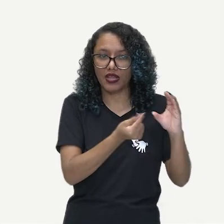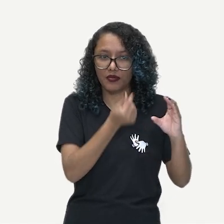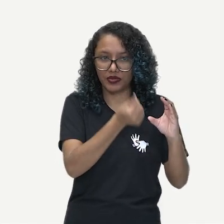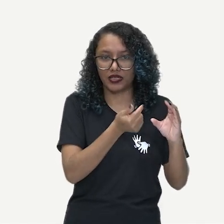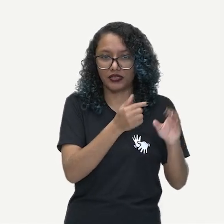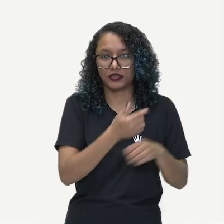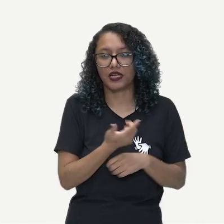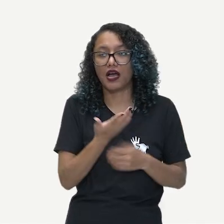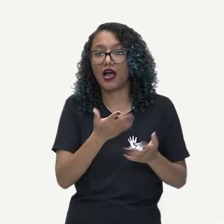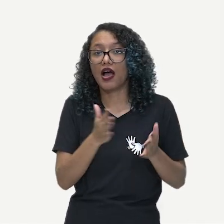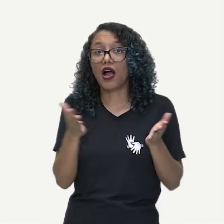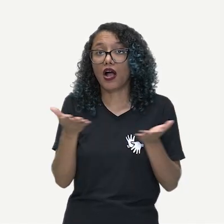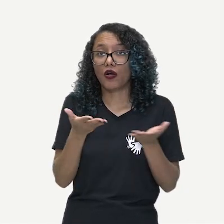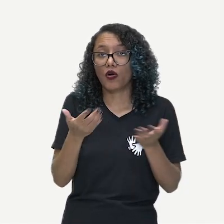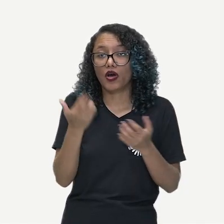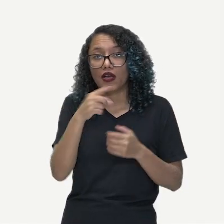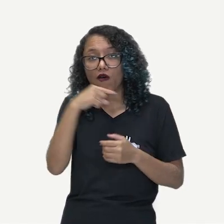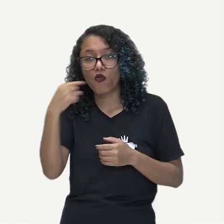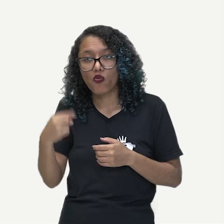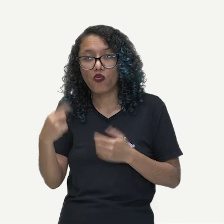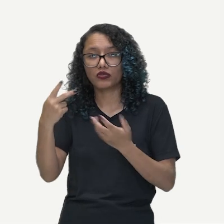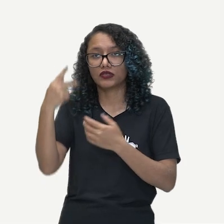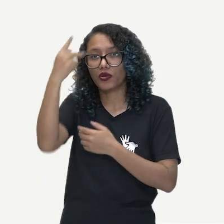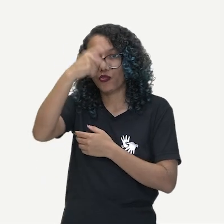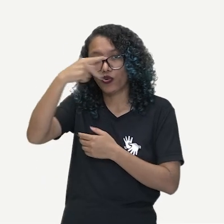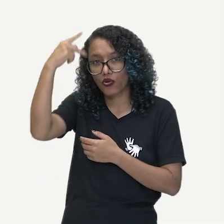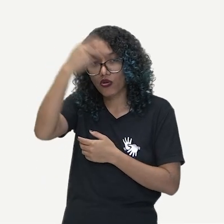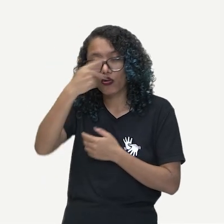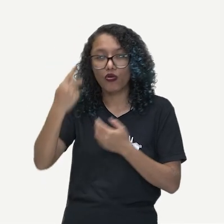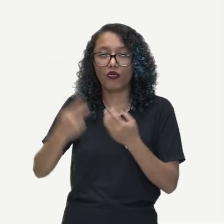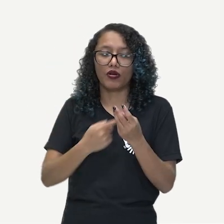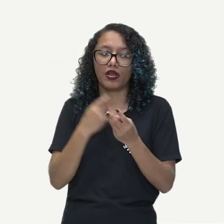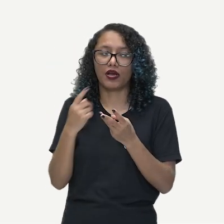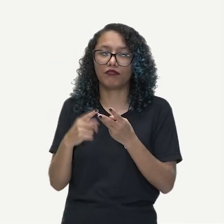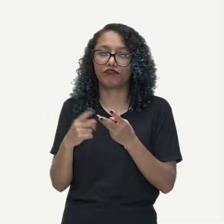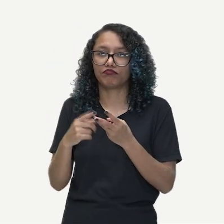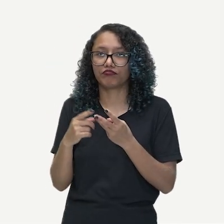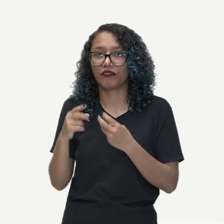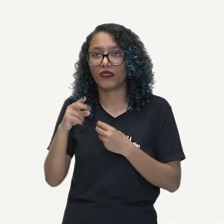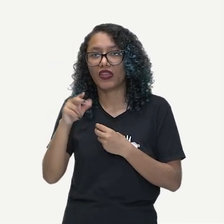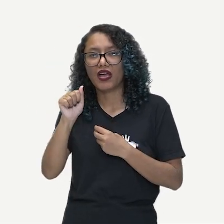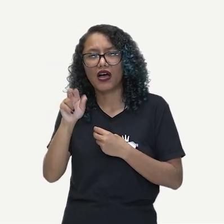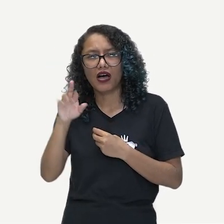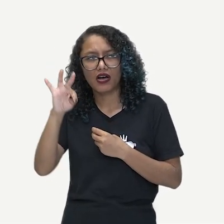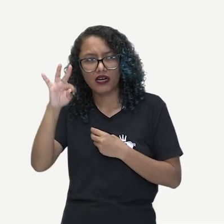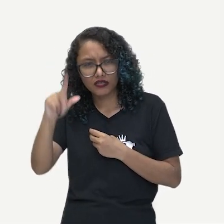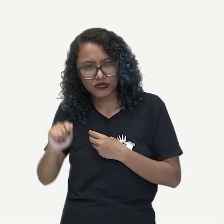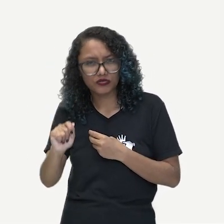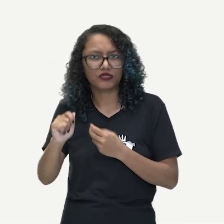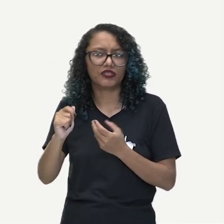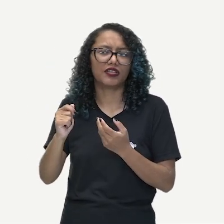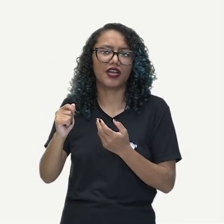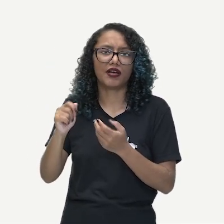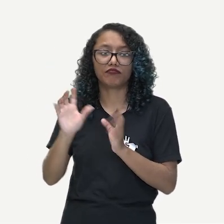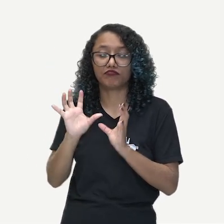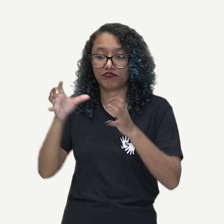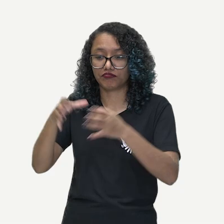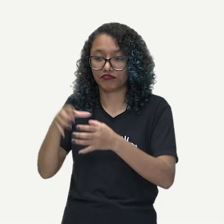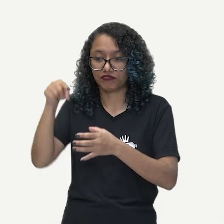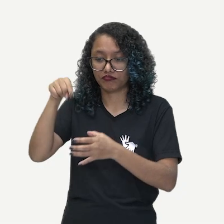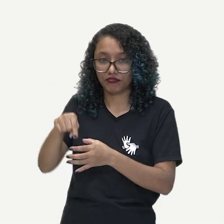Já Rússia, Polônia, Áustria, Hungria, elas vão estar associadas ao